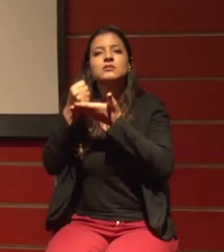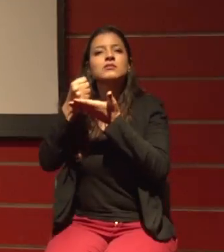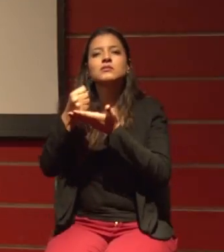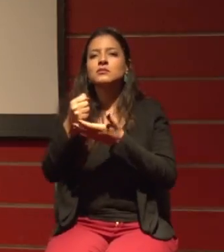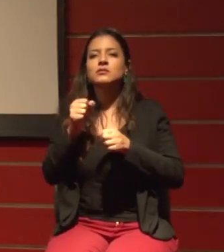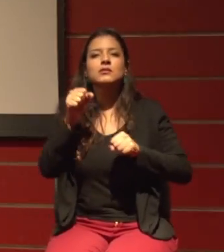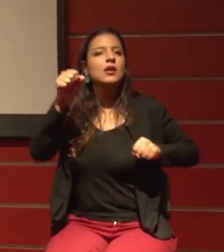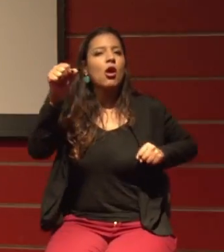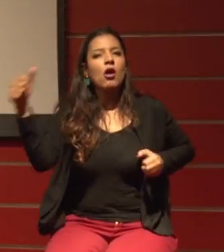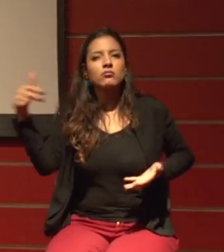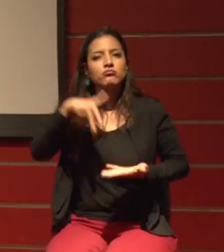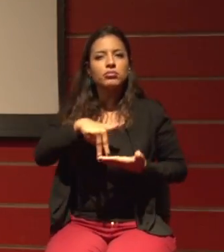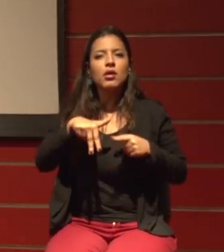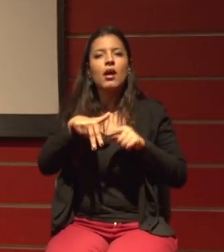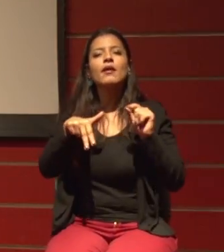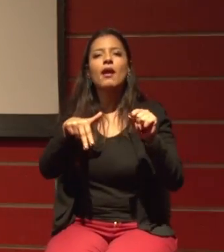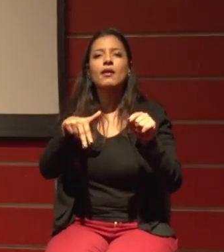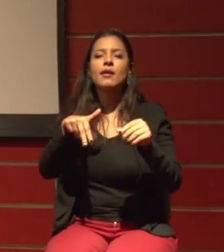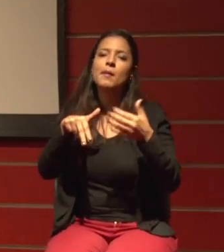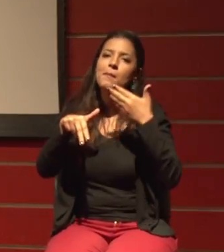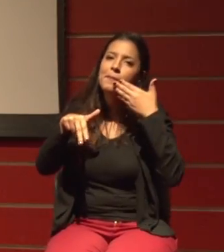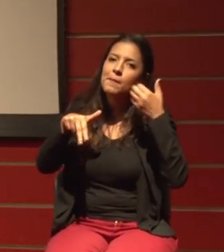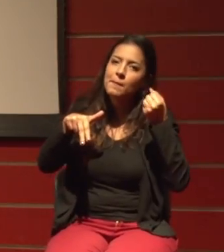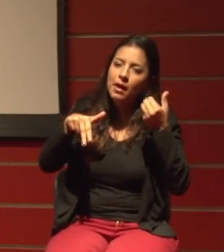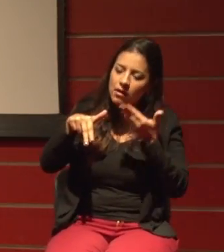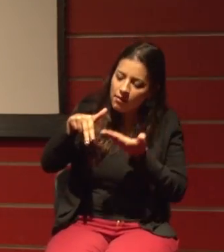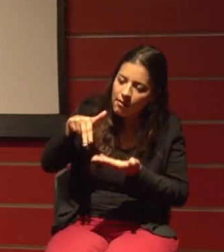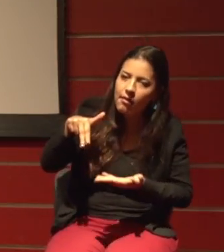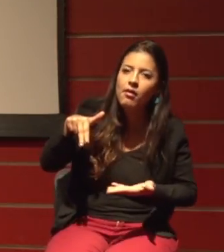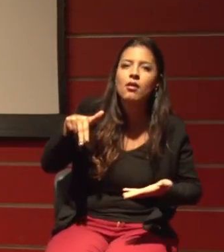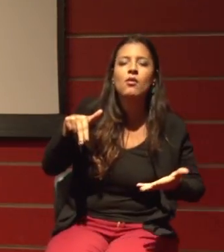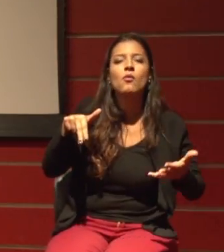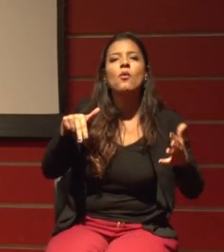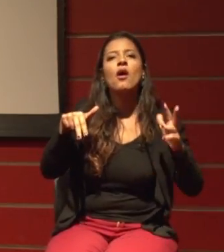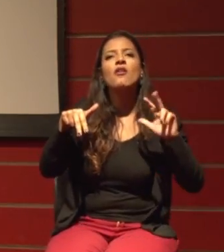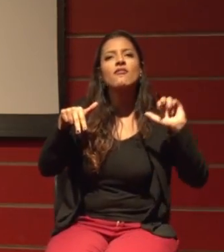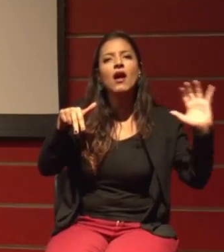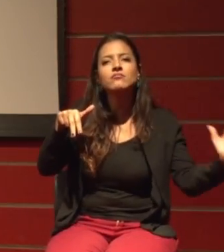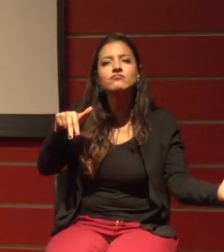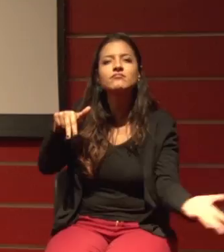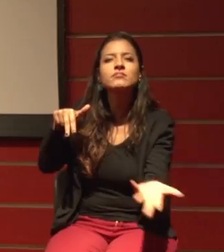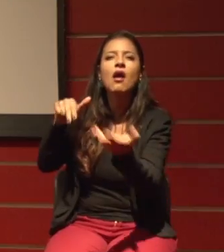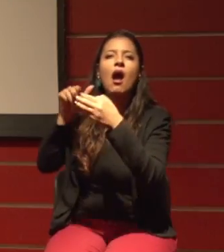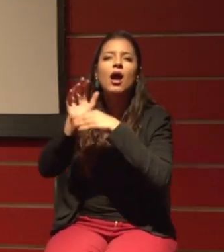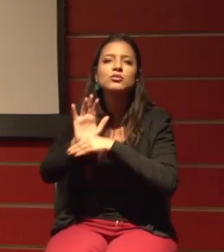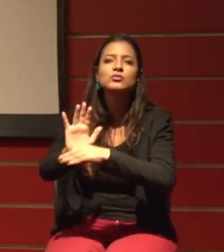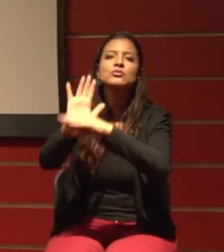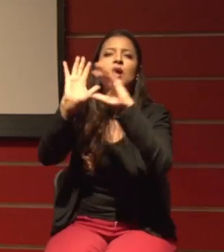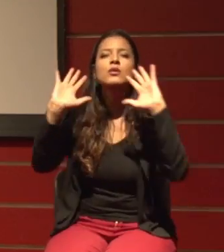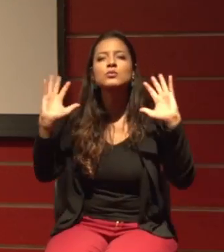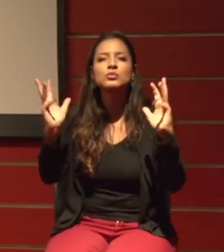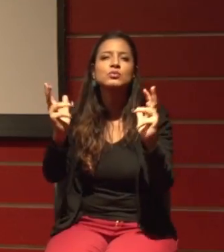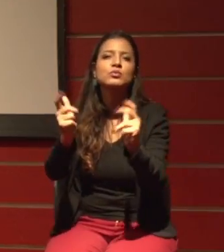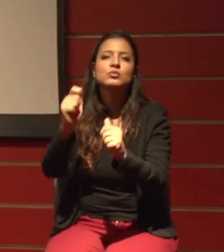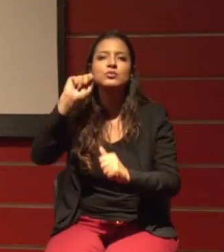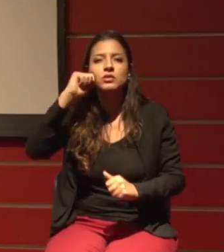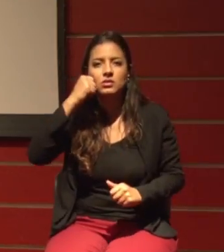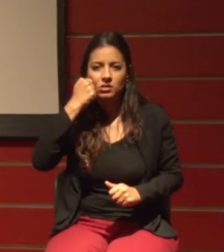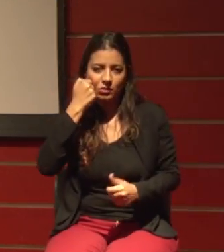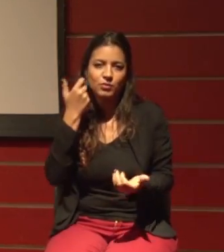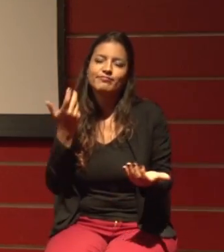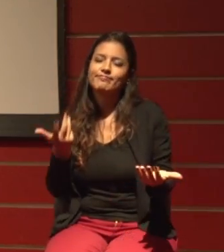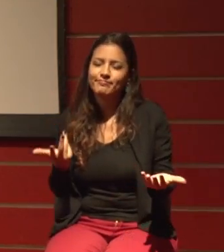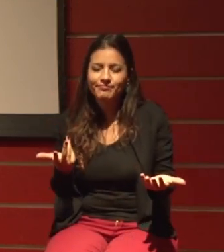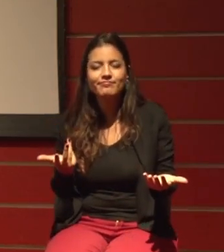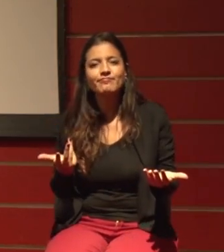eh eh ele vai ali redimir ou ajudar ou salvar o negro né